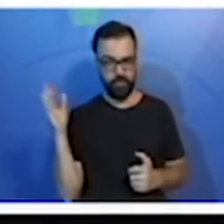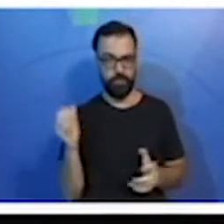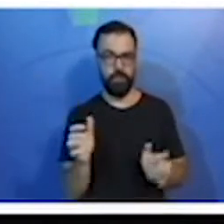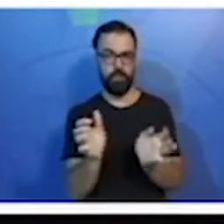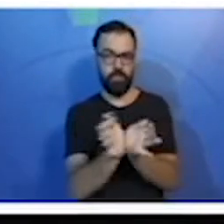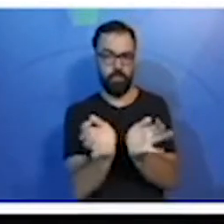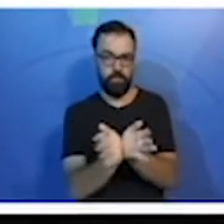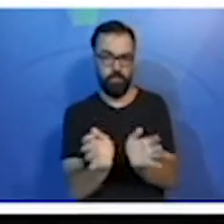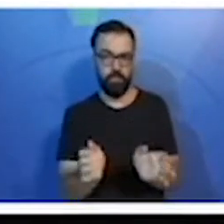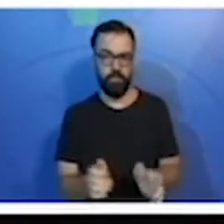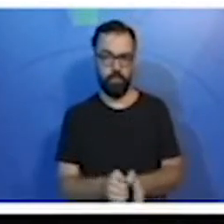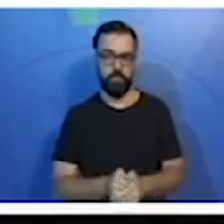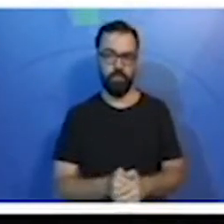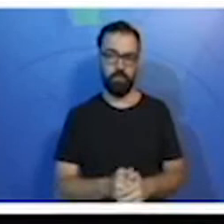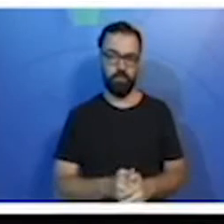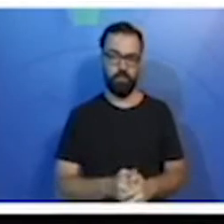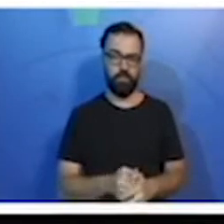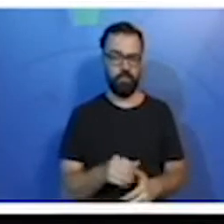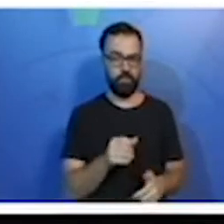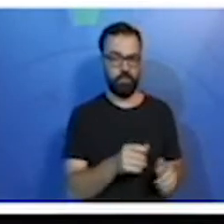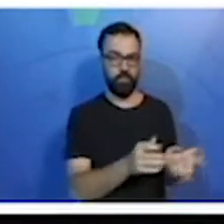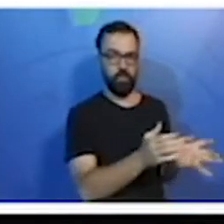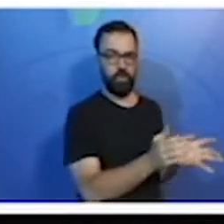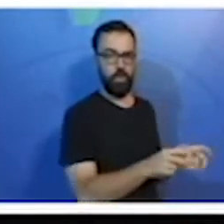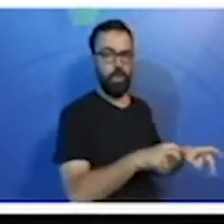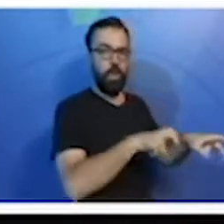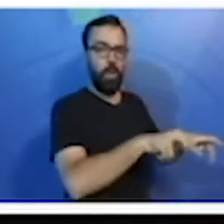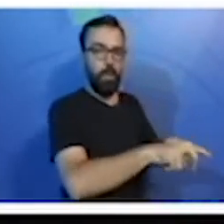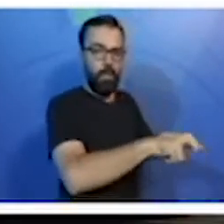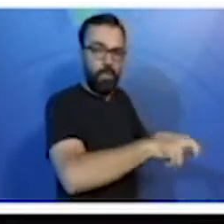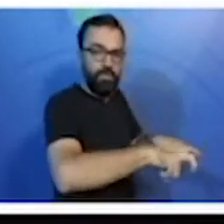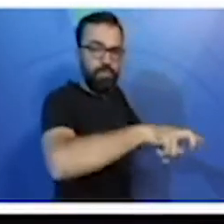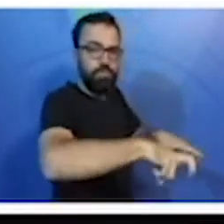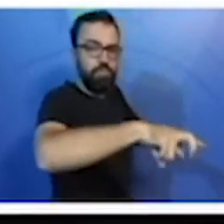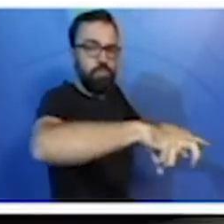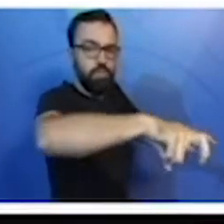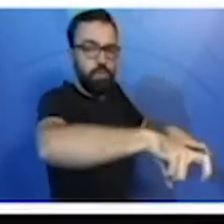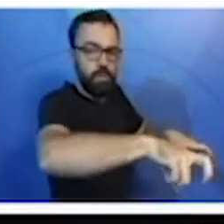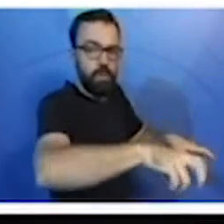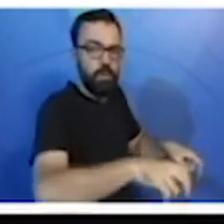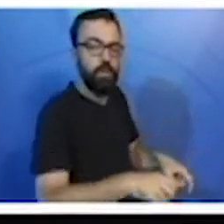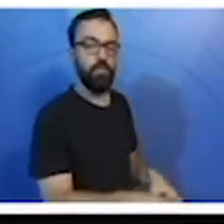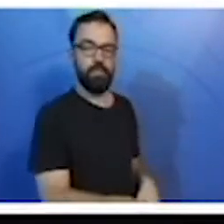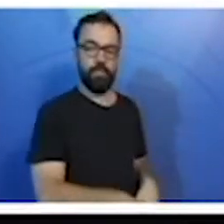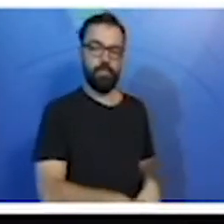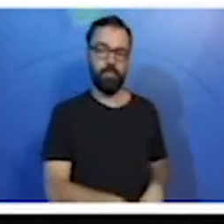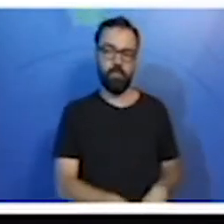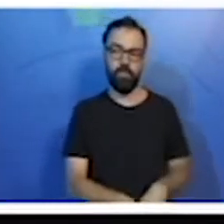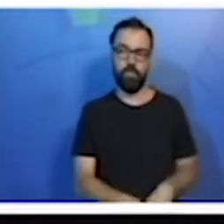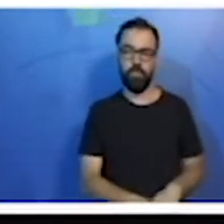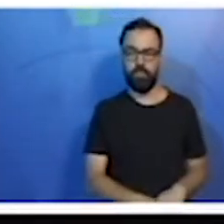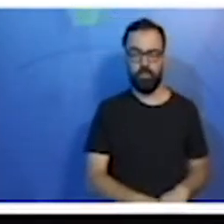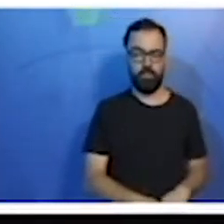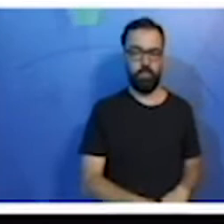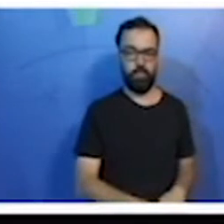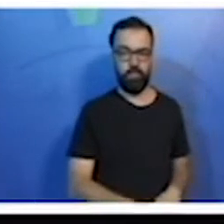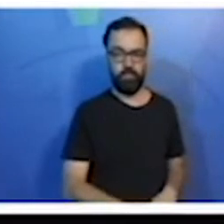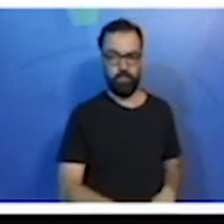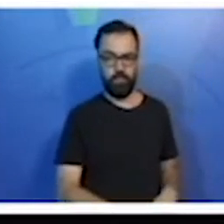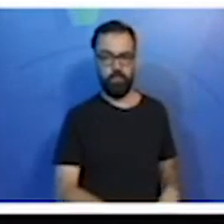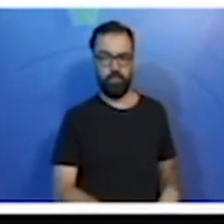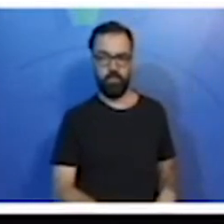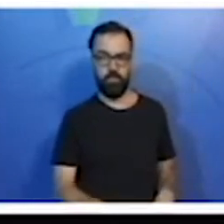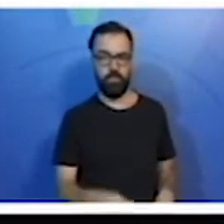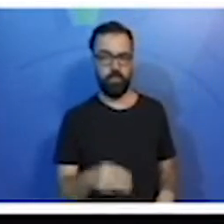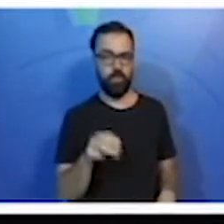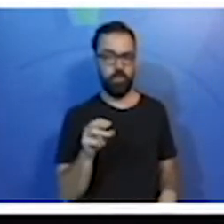E Aí Tempo também a velocidade por equipes aqui nós vamos uma quantidade maior de bicicletas que é por times né então uma prova com várias equipes o maior número de